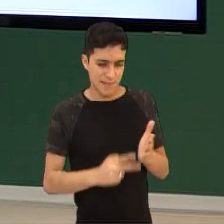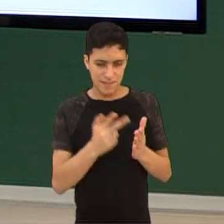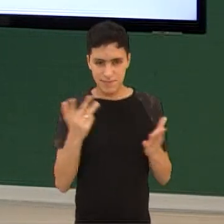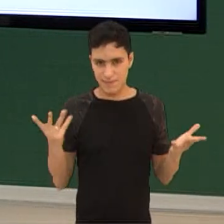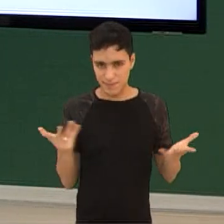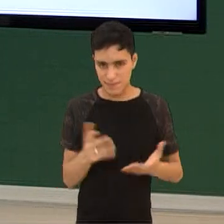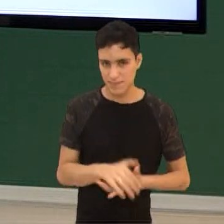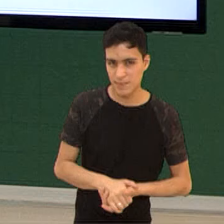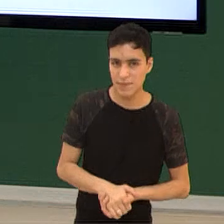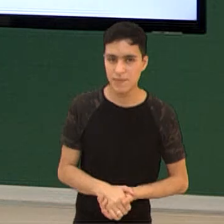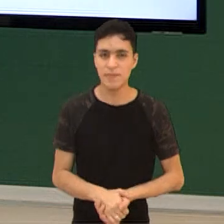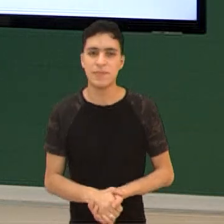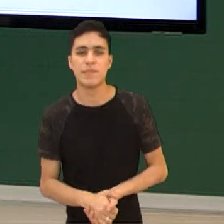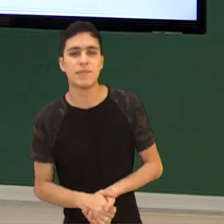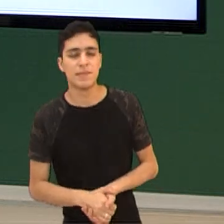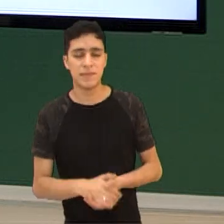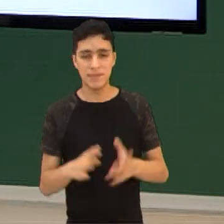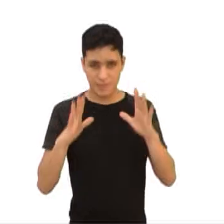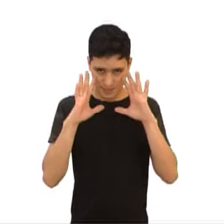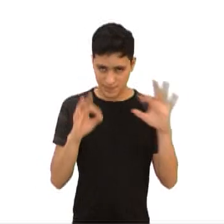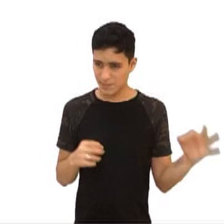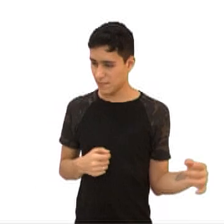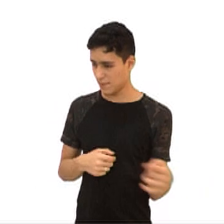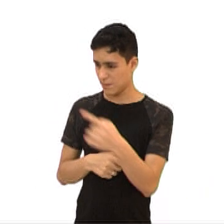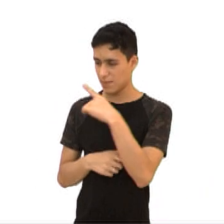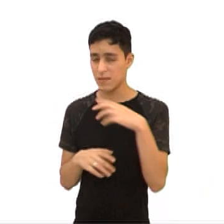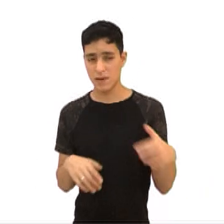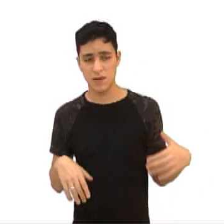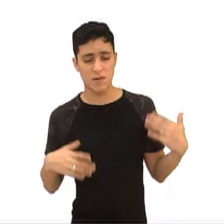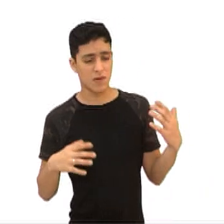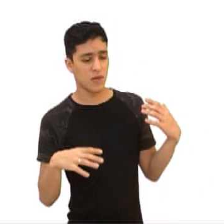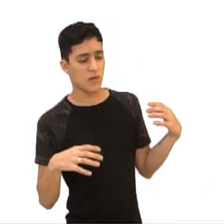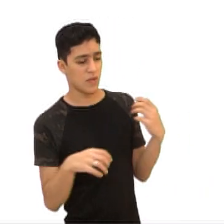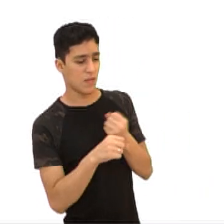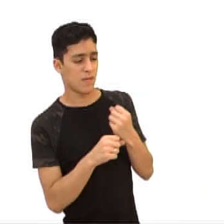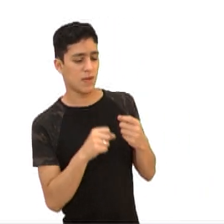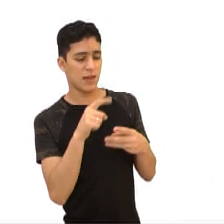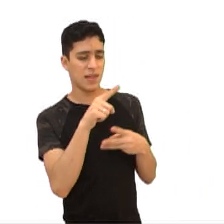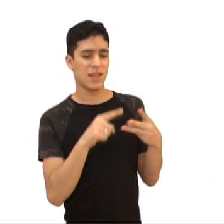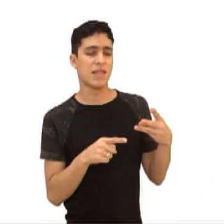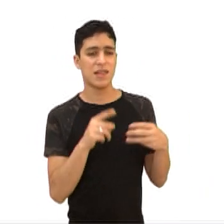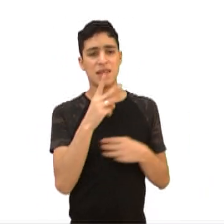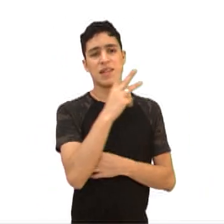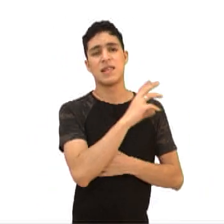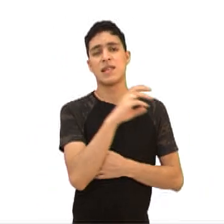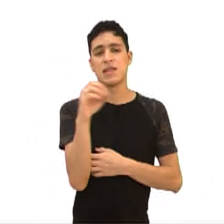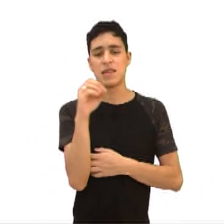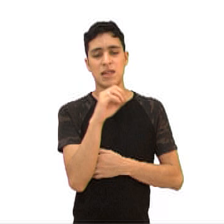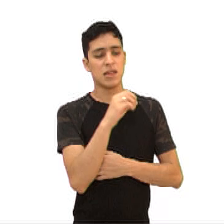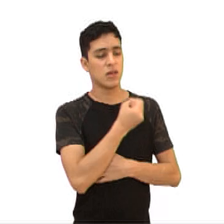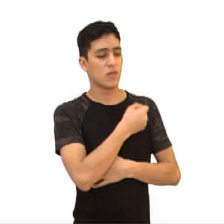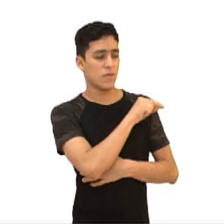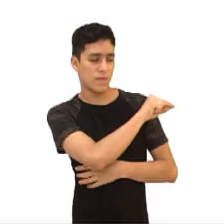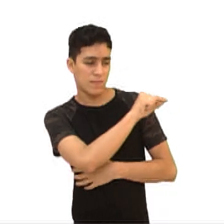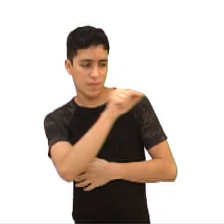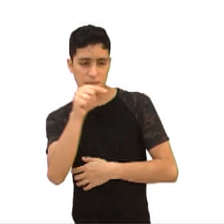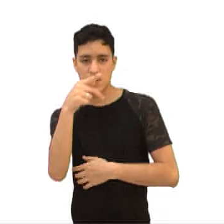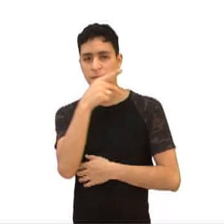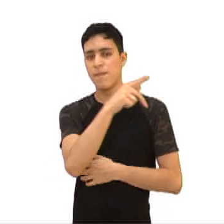exercício? Atenção. Qual é a soma dos 30 termos iniciais da